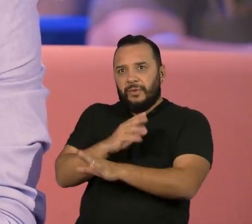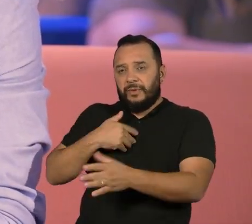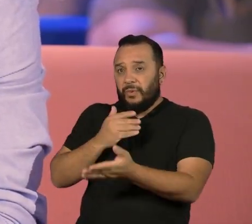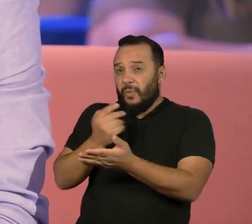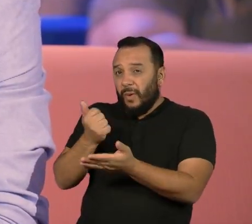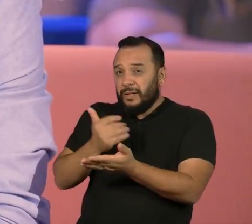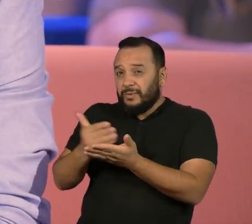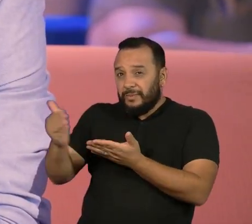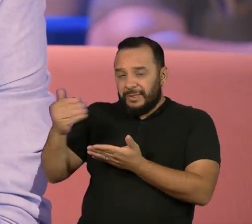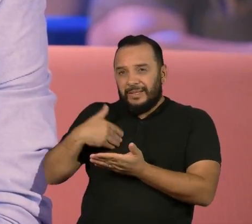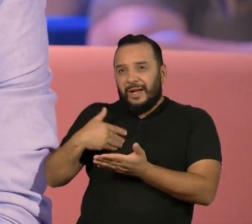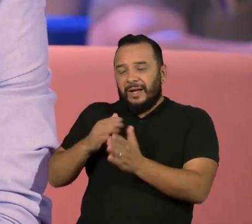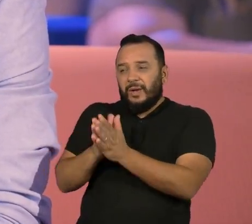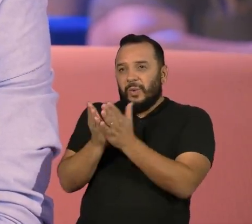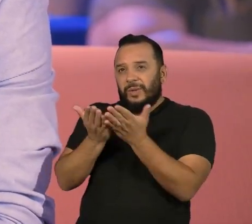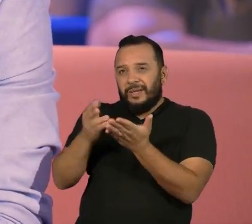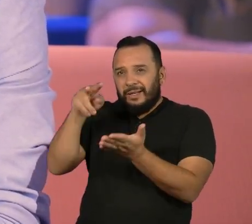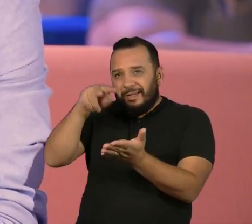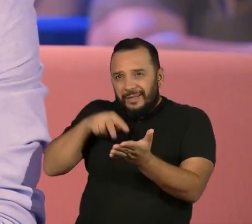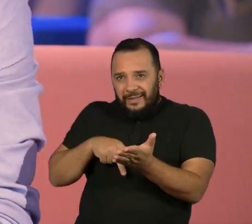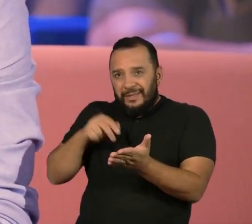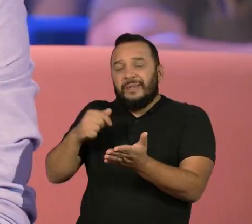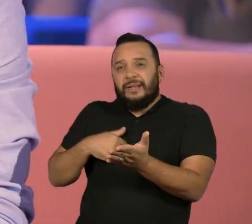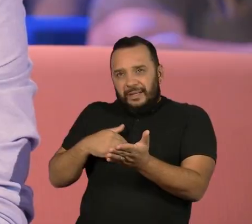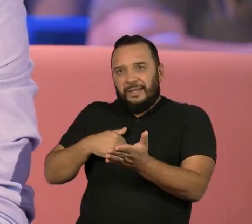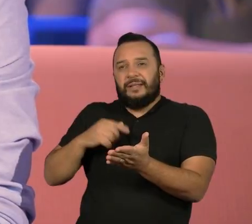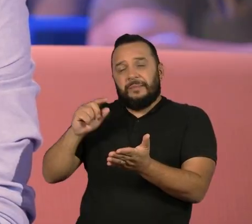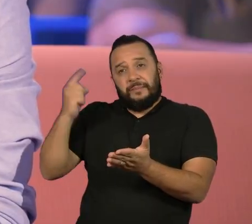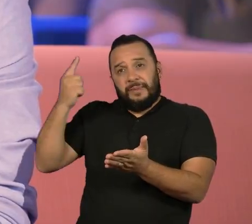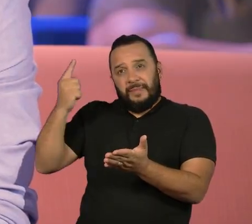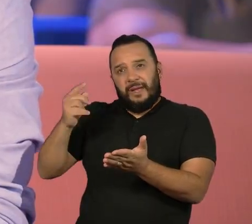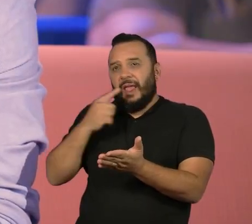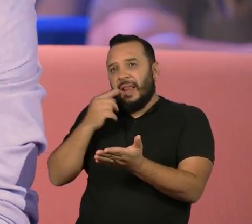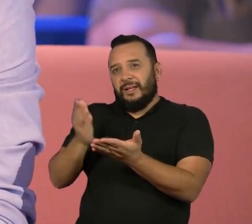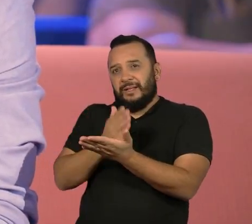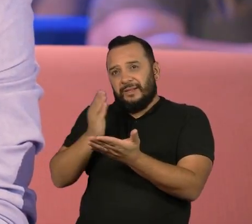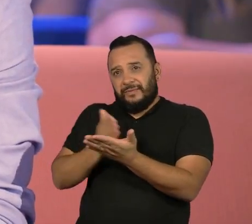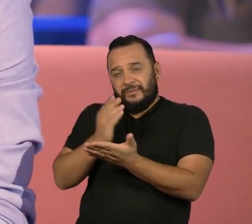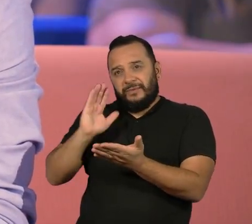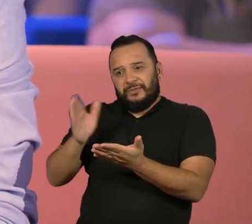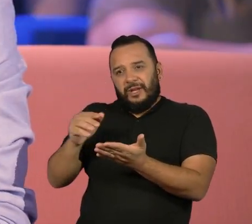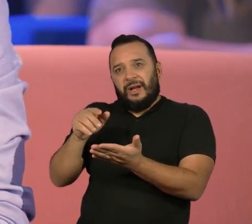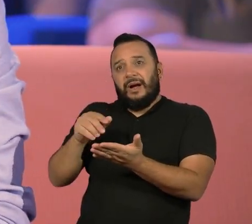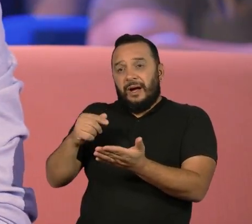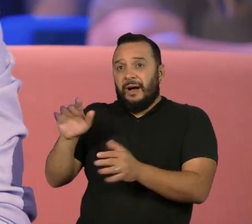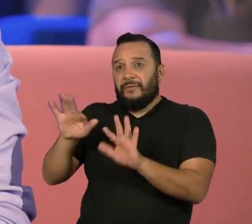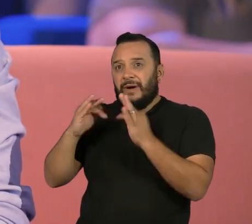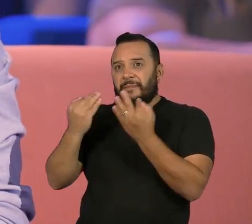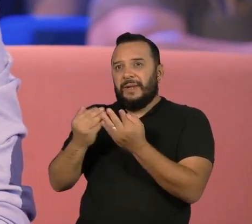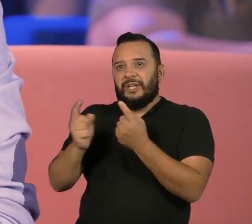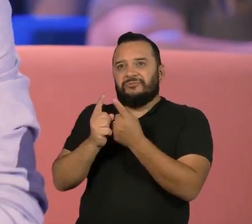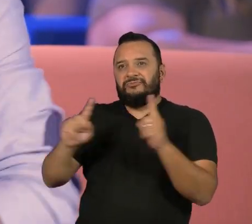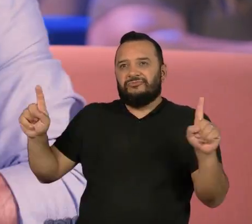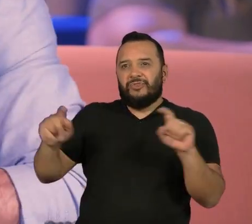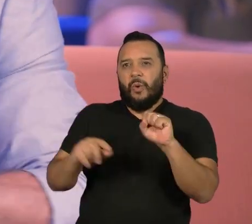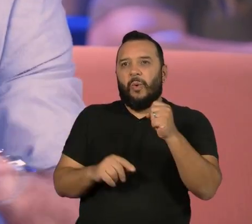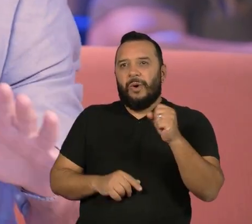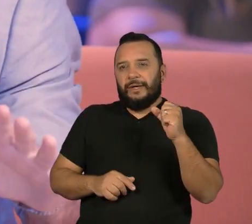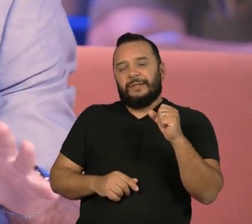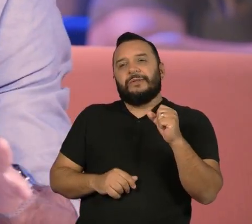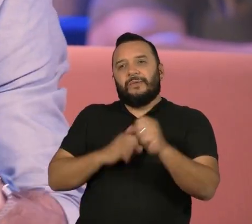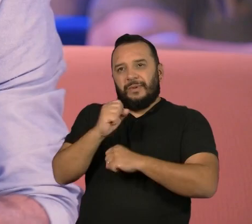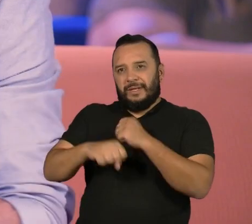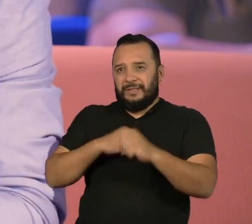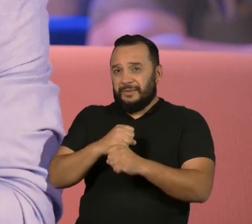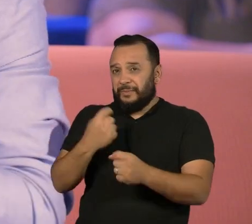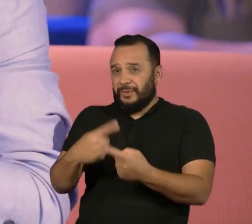uma coisa interessante, que depois que ele escreveu o primeiro romance dele, a família ficou sem falar com ele durante 8 anos. Porque ele